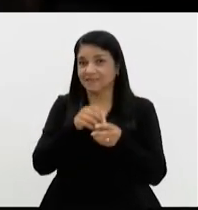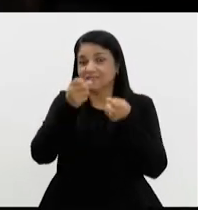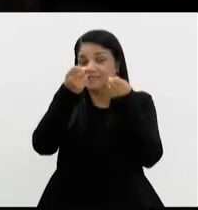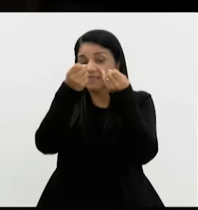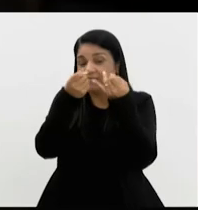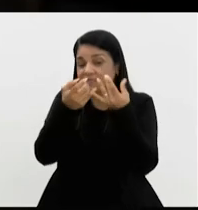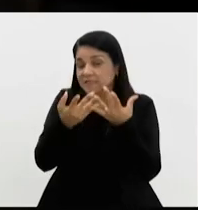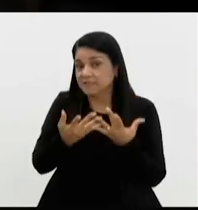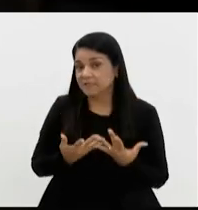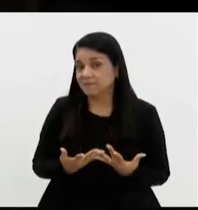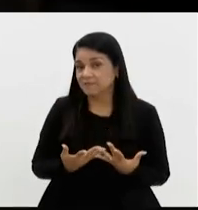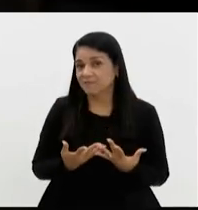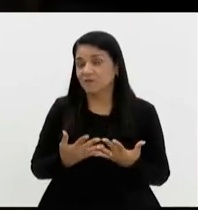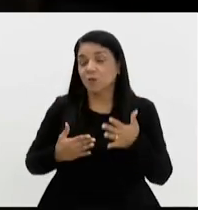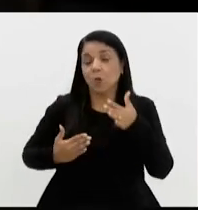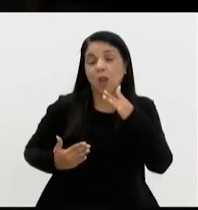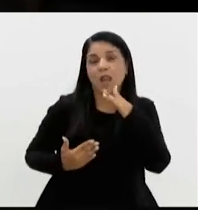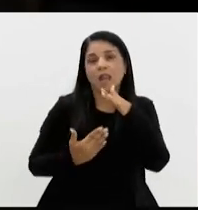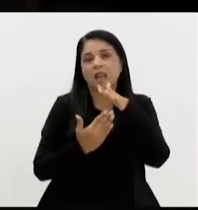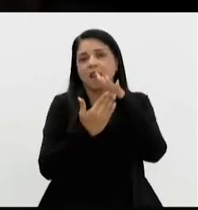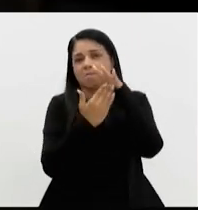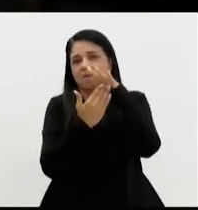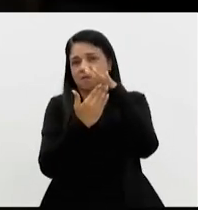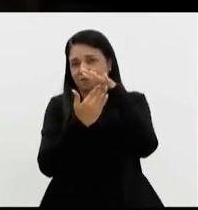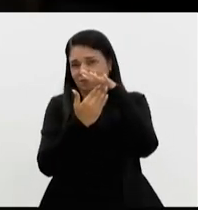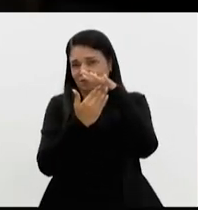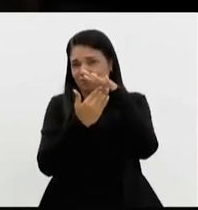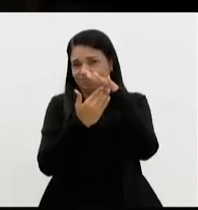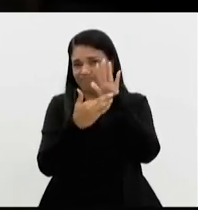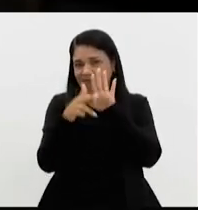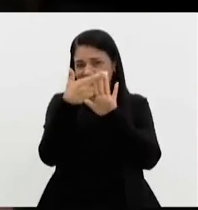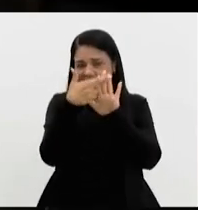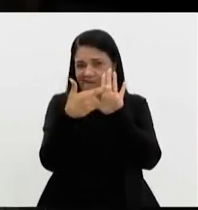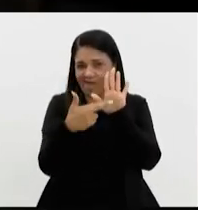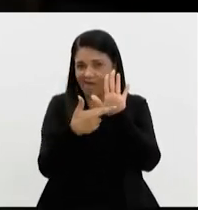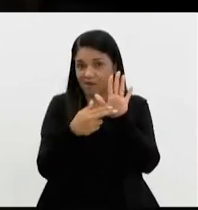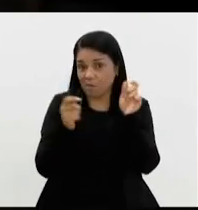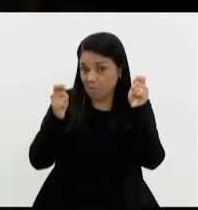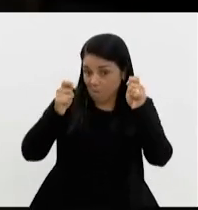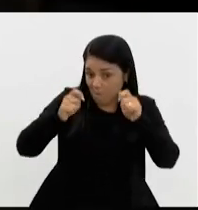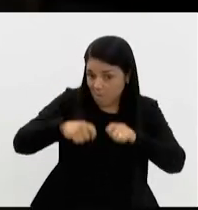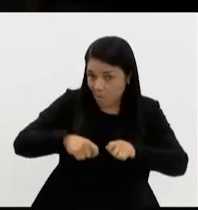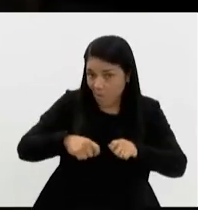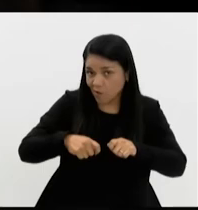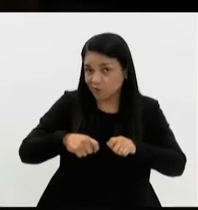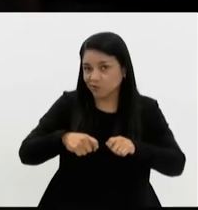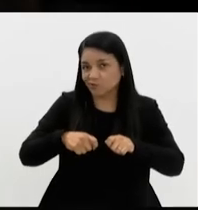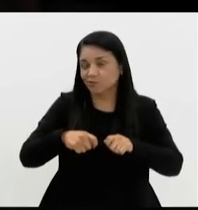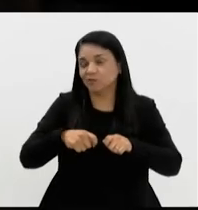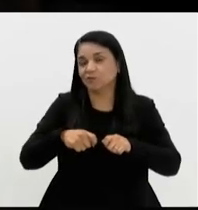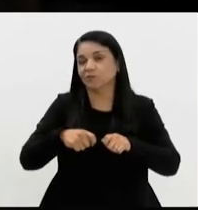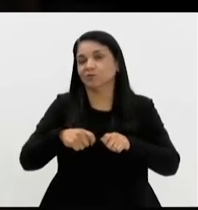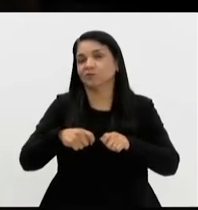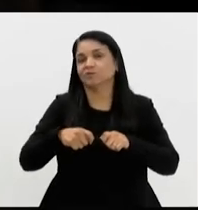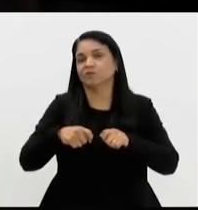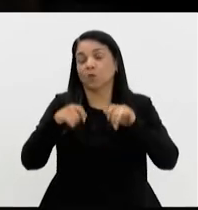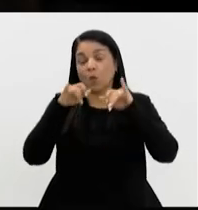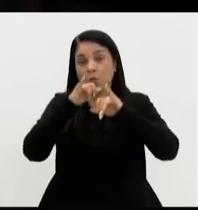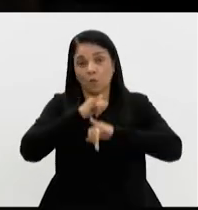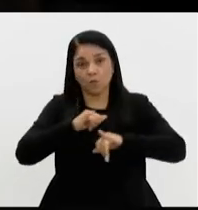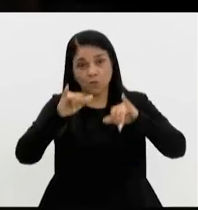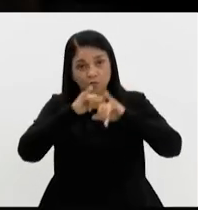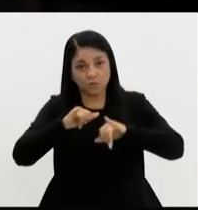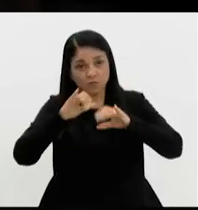explicitação dos limites e vai deixar bem marcado o que que é possível ser tratado como publicidade